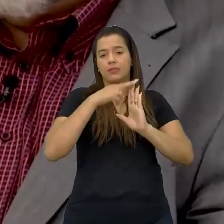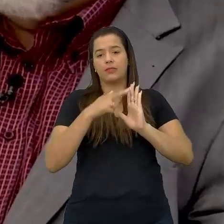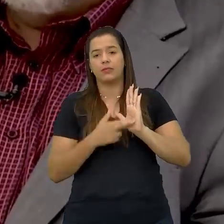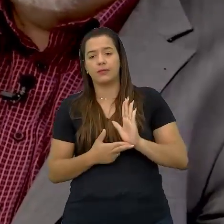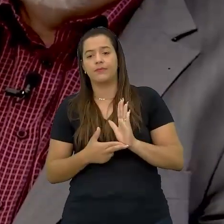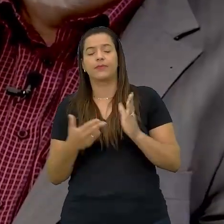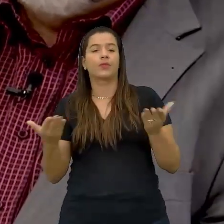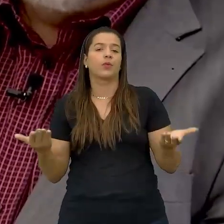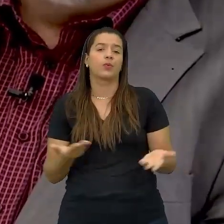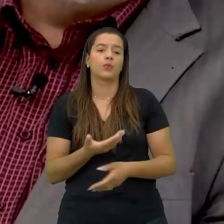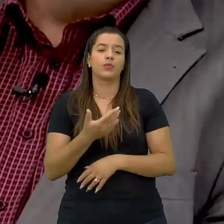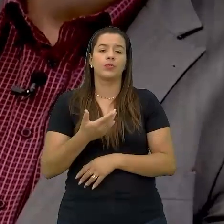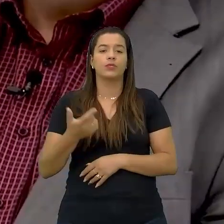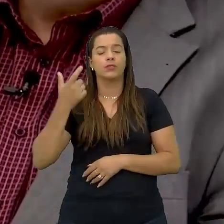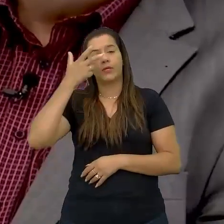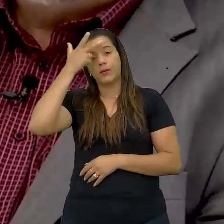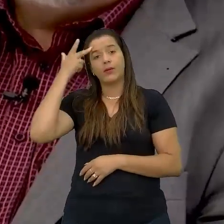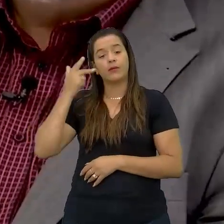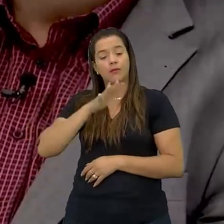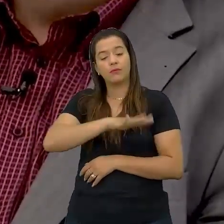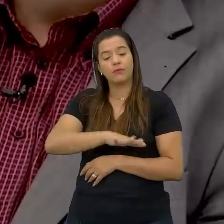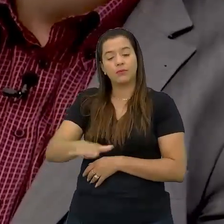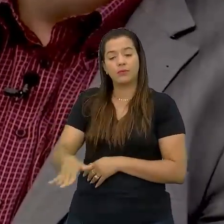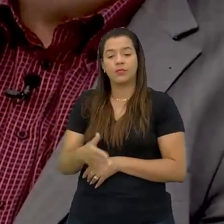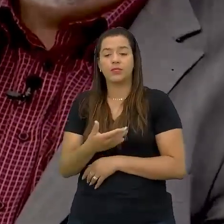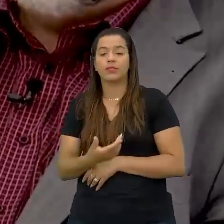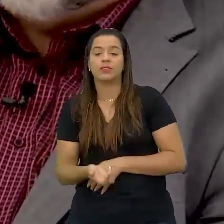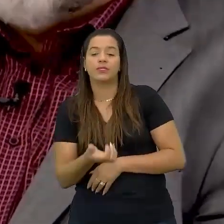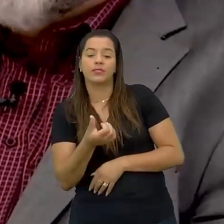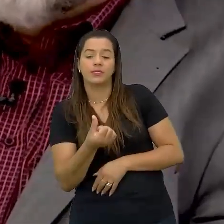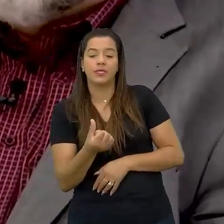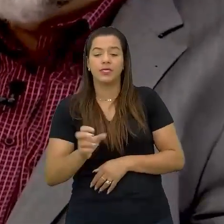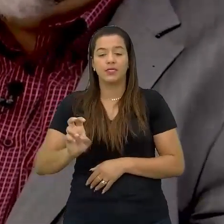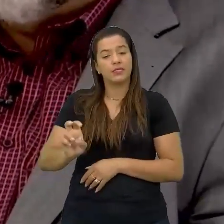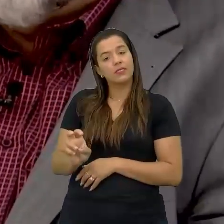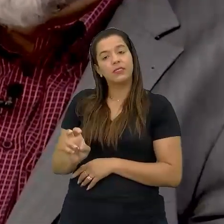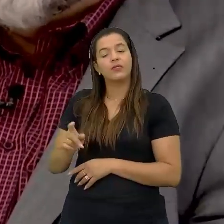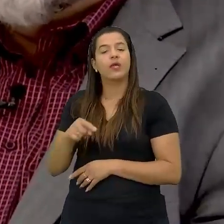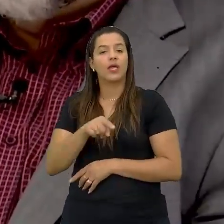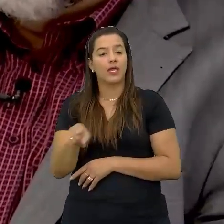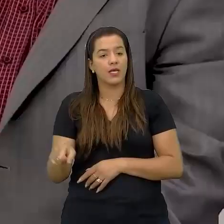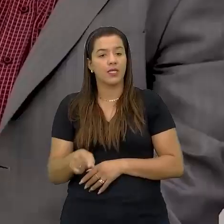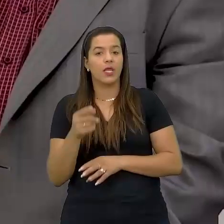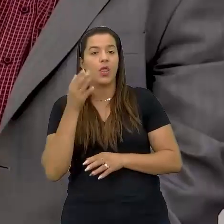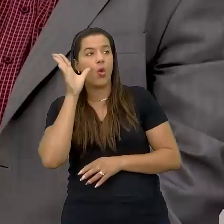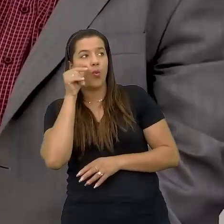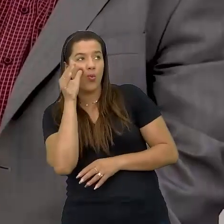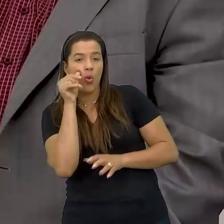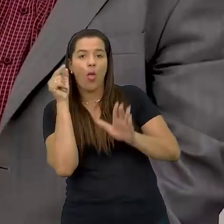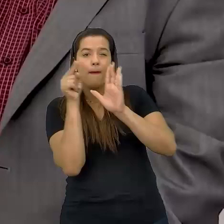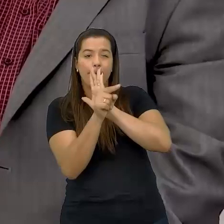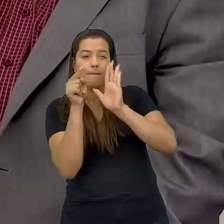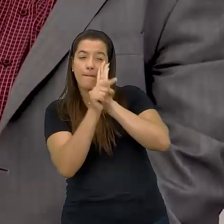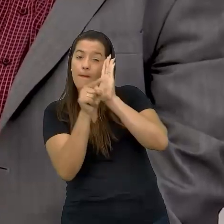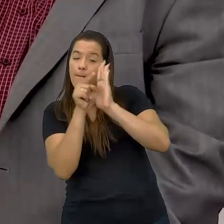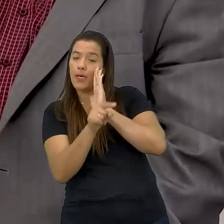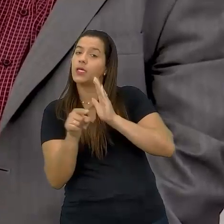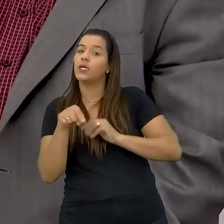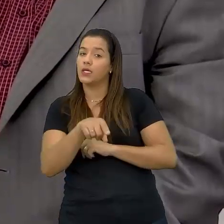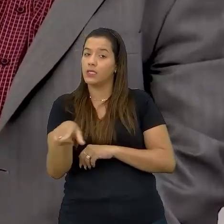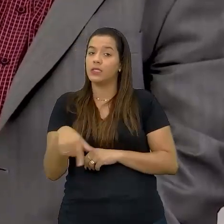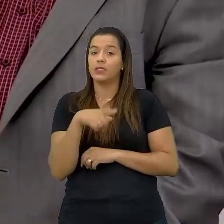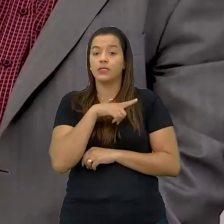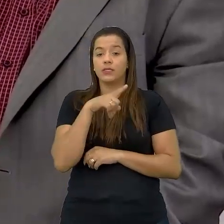anos de idade, por exemplo, está na profusão de perguntas com a curiosidade exacerbada, e aí em vez de fazer com que isso